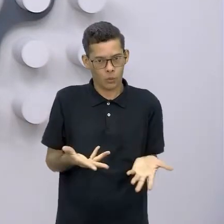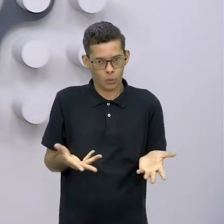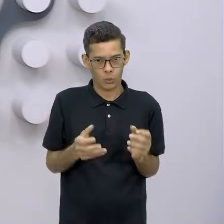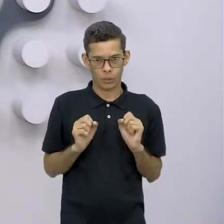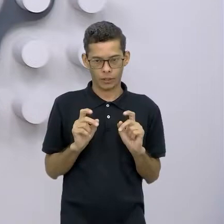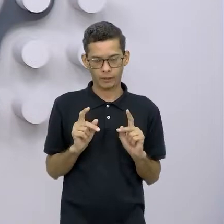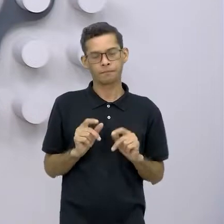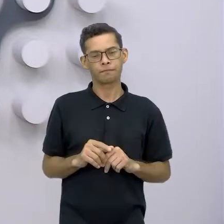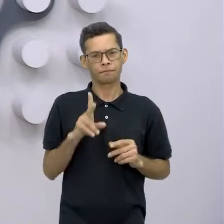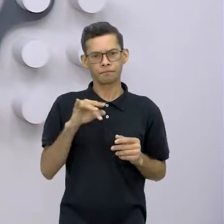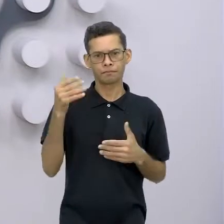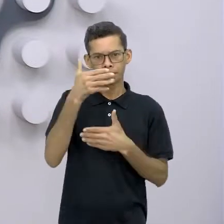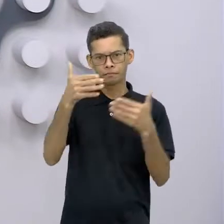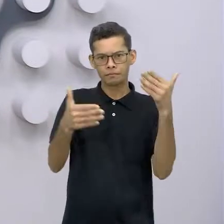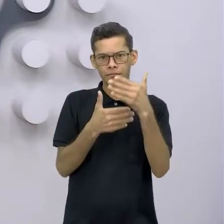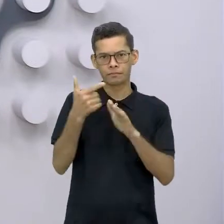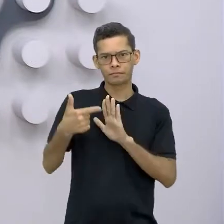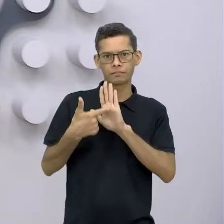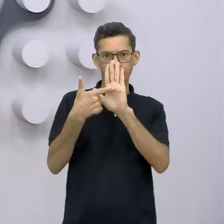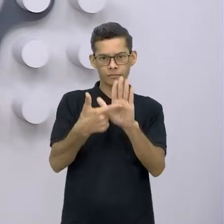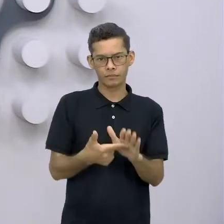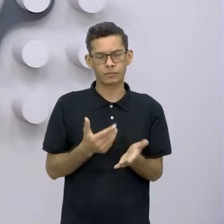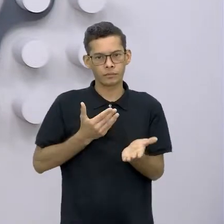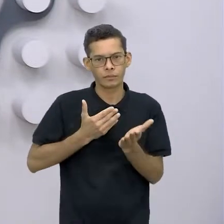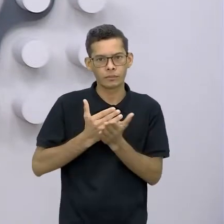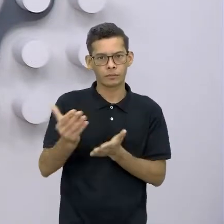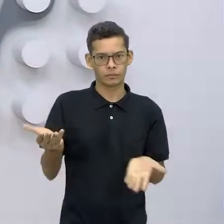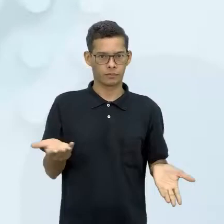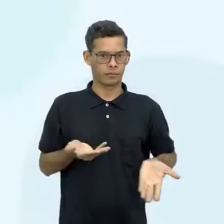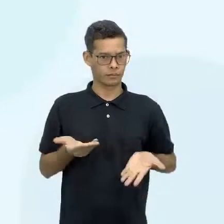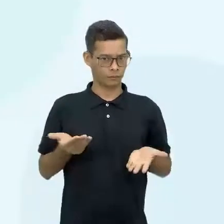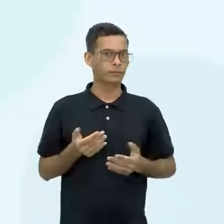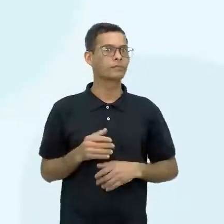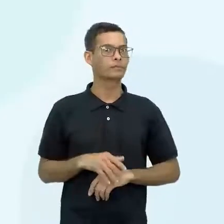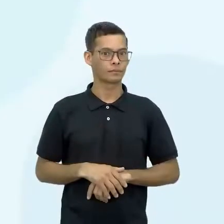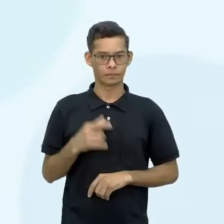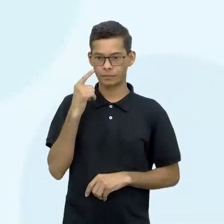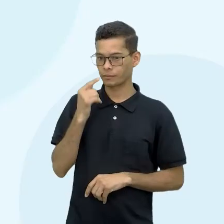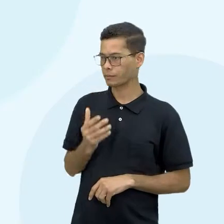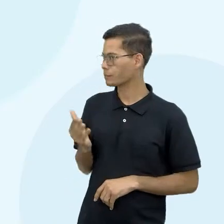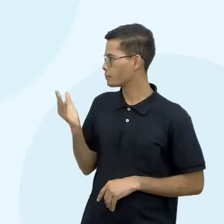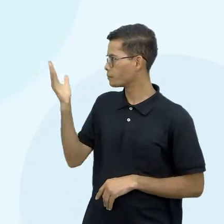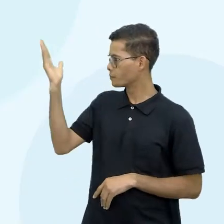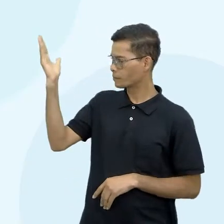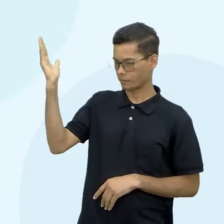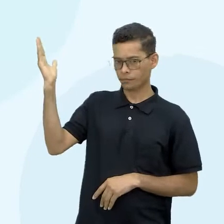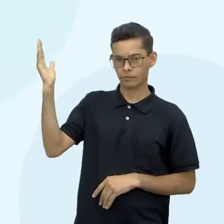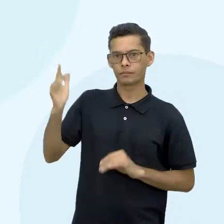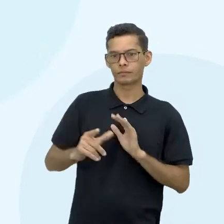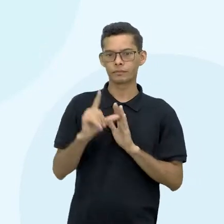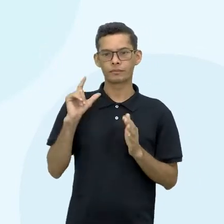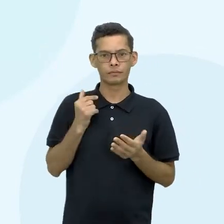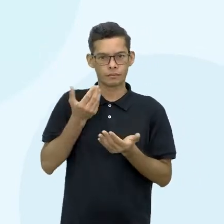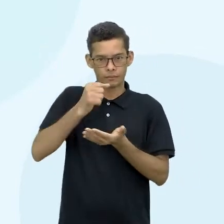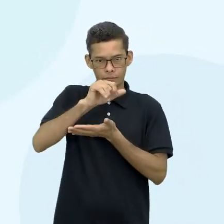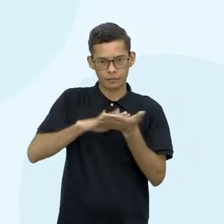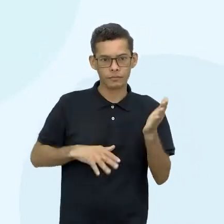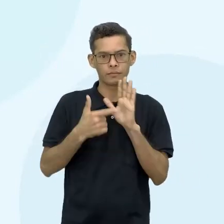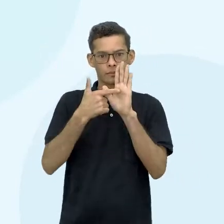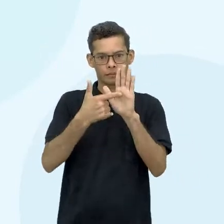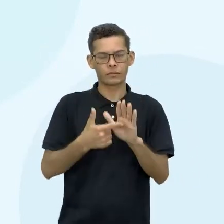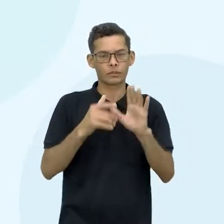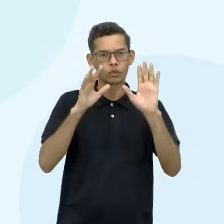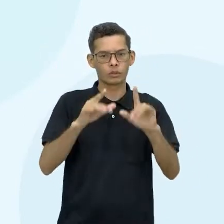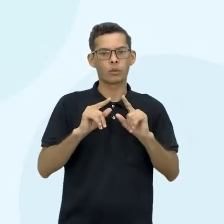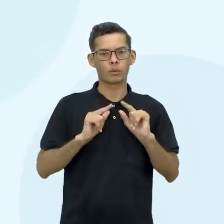vamos então para os slides, que são, o primeiro é esse, né? A apresentação conforme foi apresentado no início dessa atividade, ou seja, na